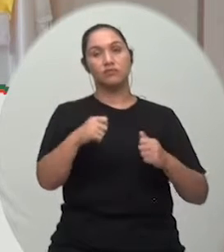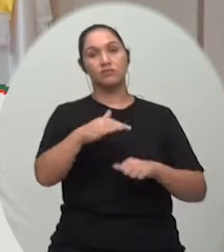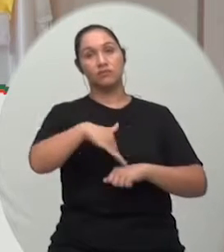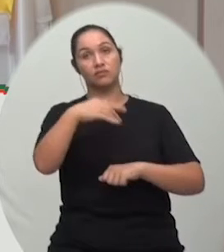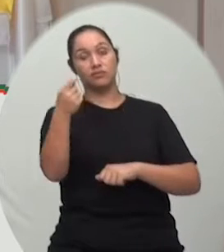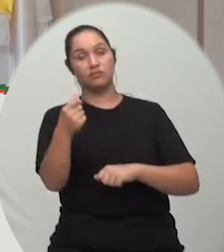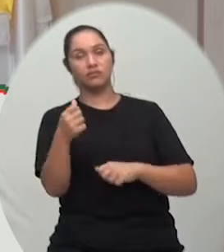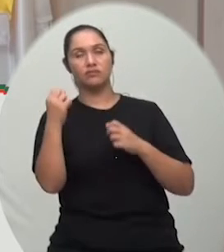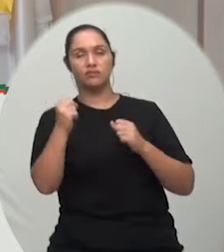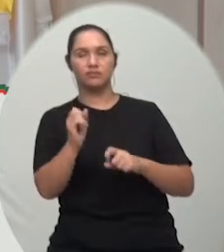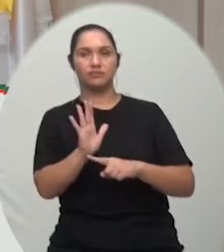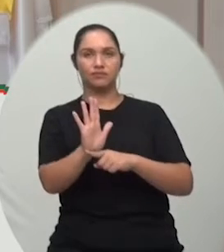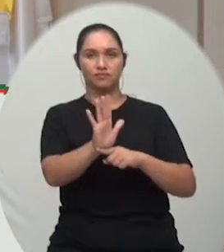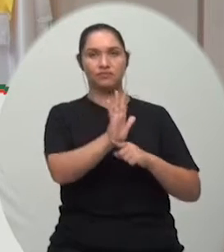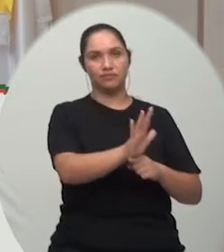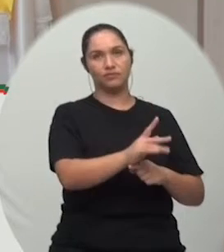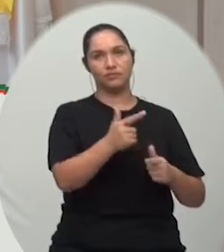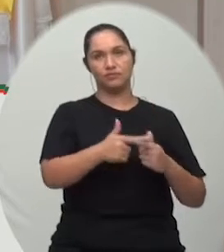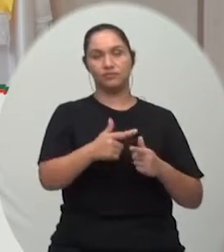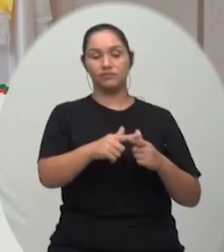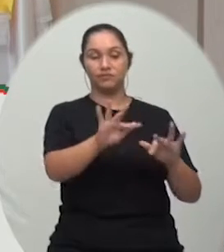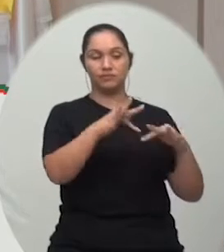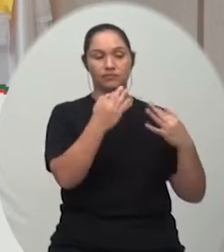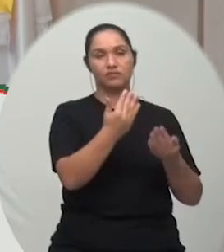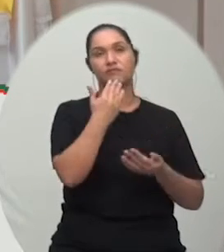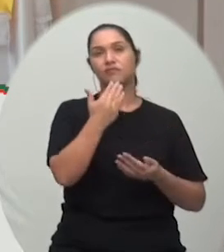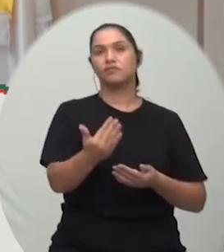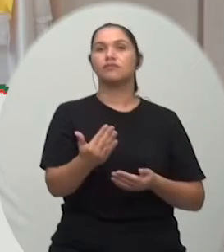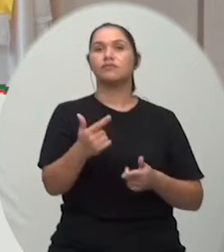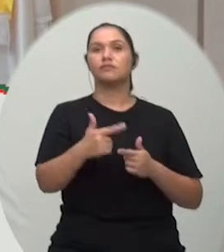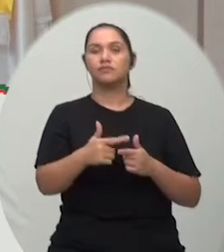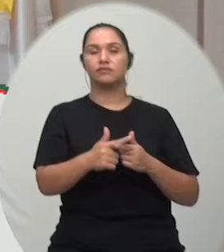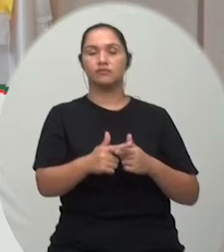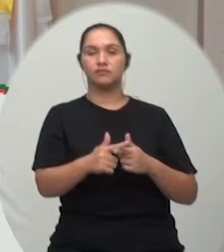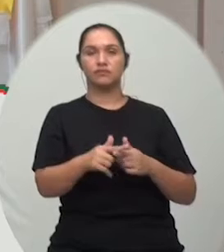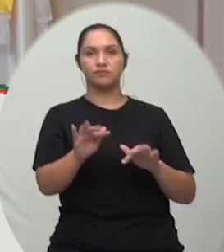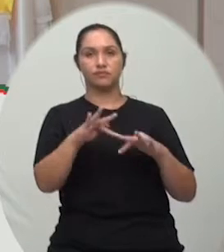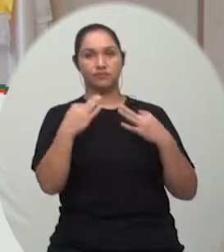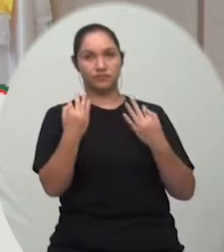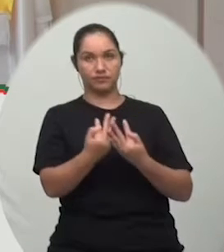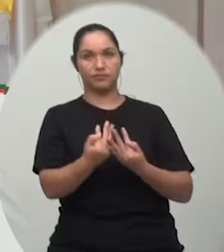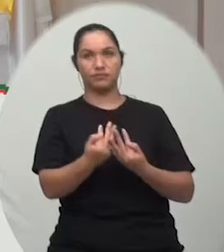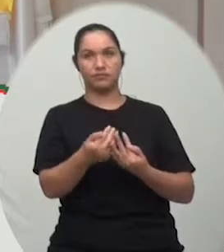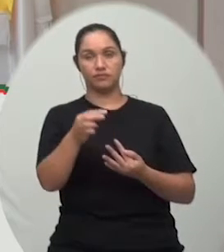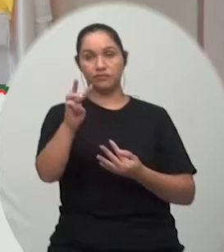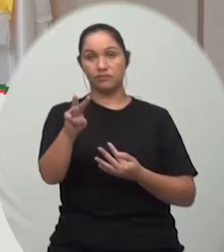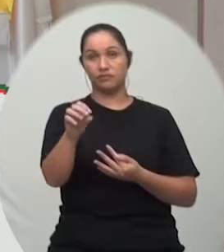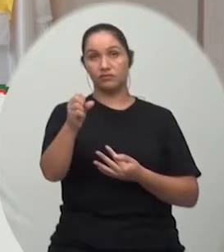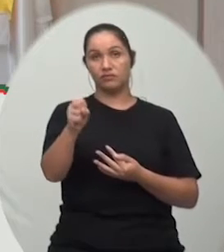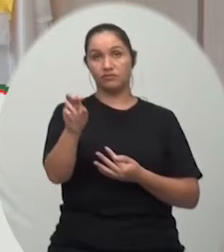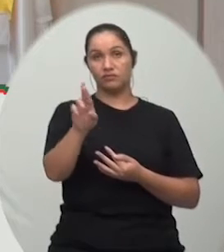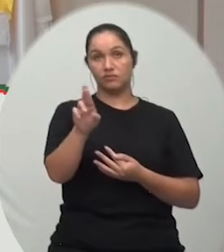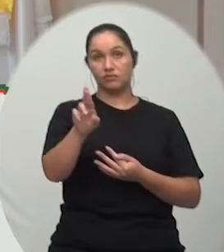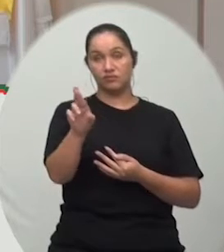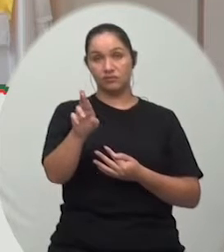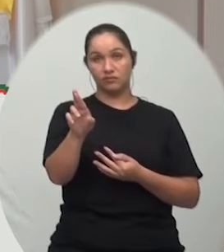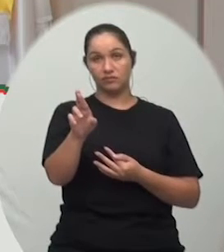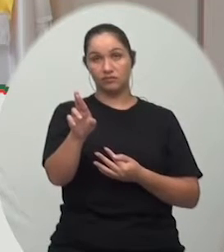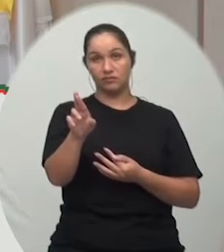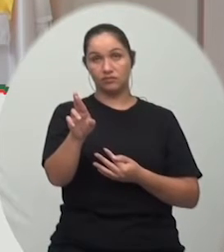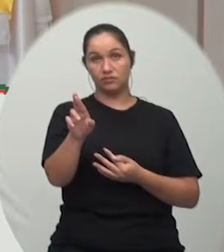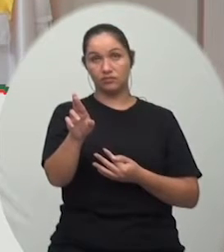esse aporte financeiro, porque para algumas famílias, R$ 38,00 por membro de